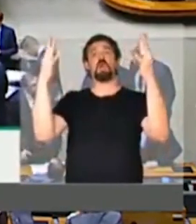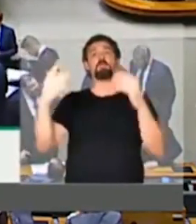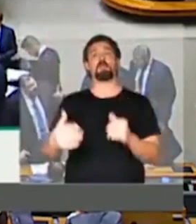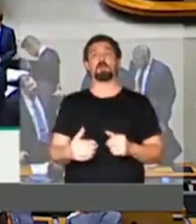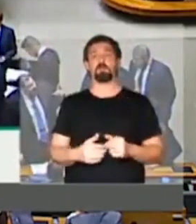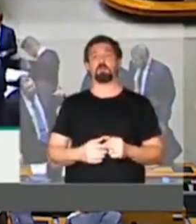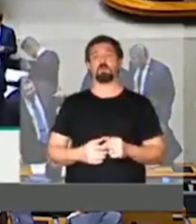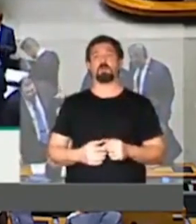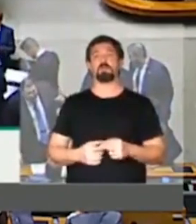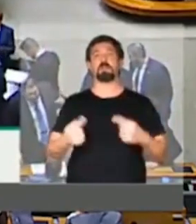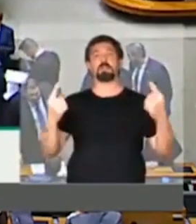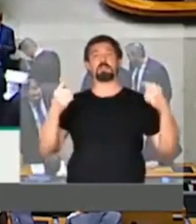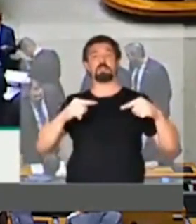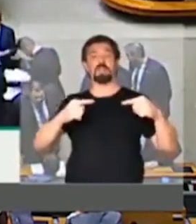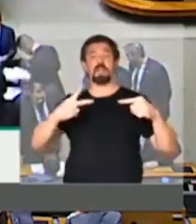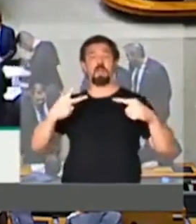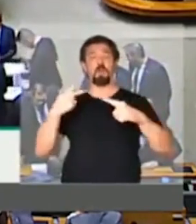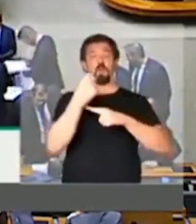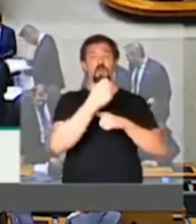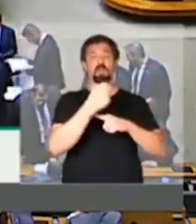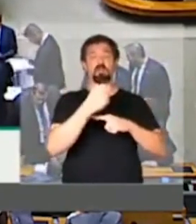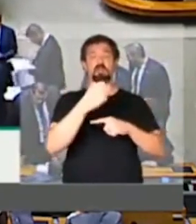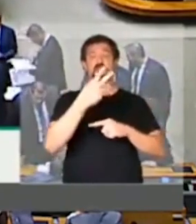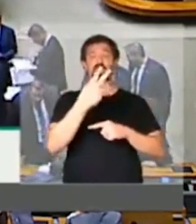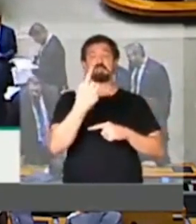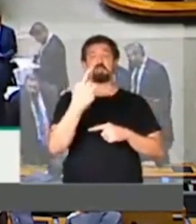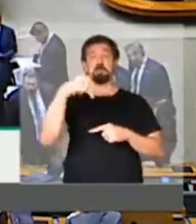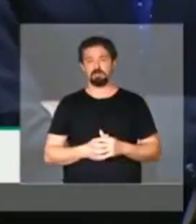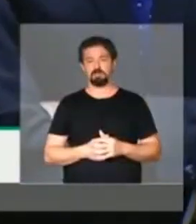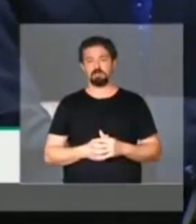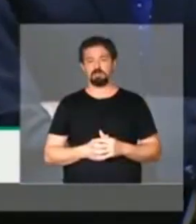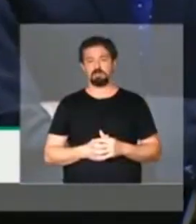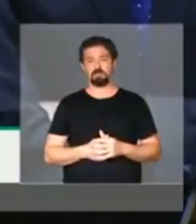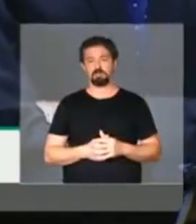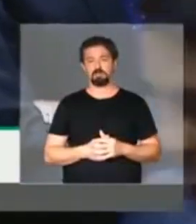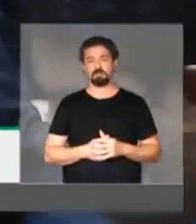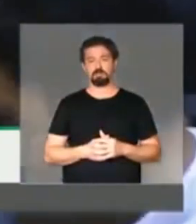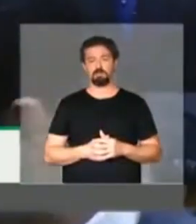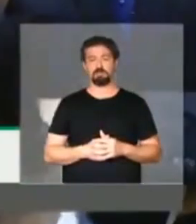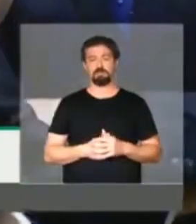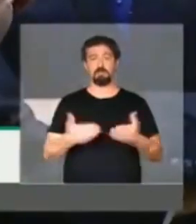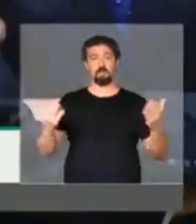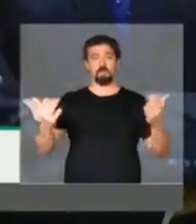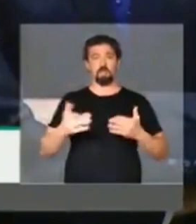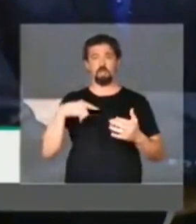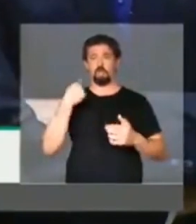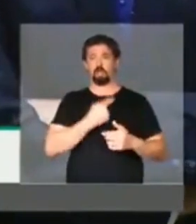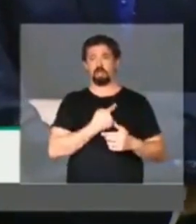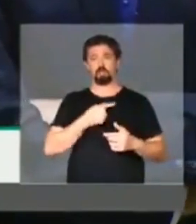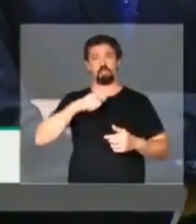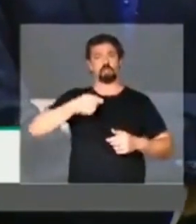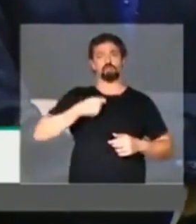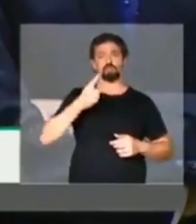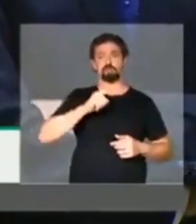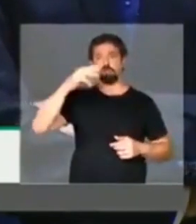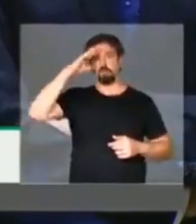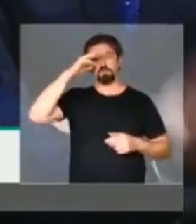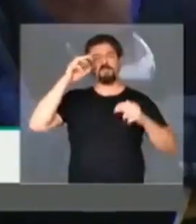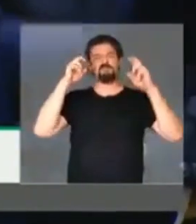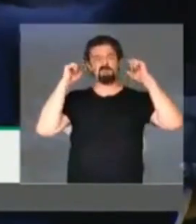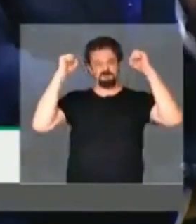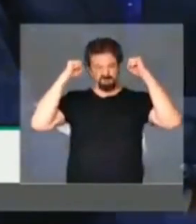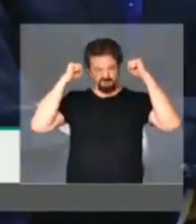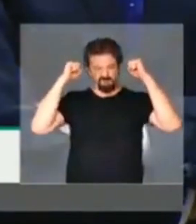da contra-revolução de 31 de março de 64. Hoje, nós não somos um cubão. Viva os